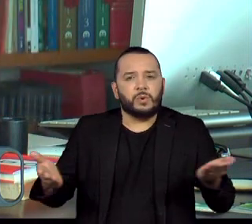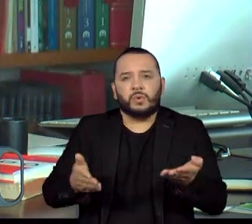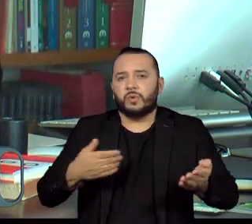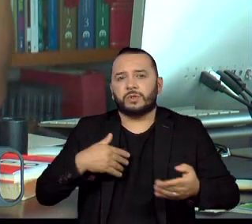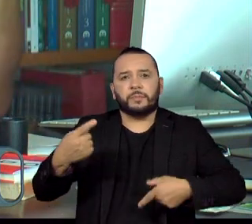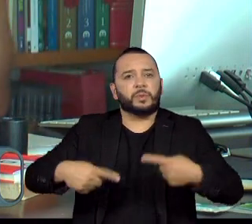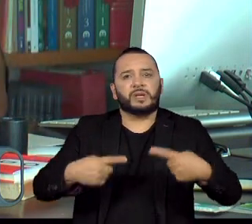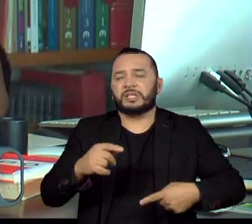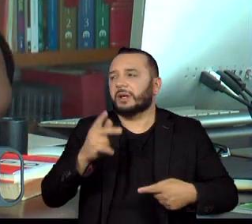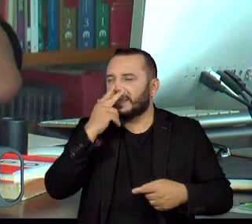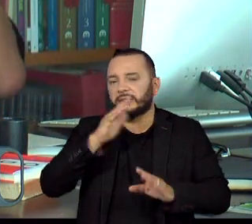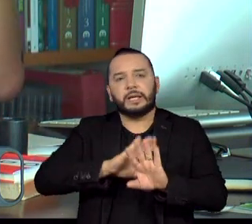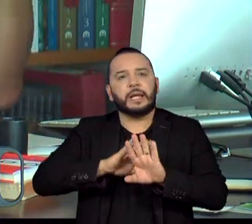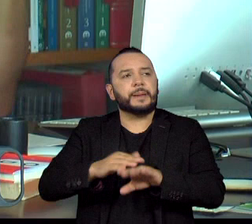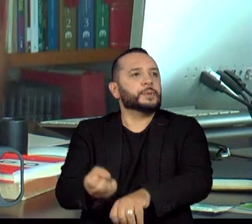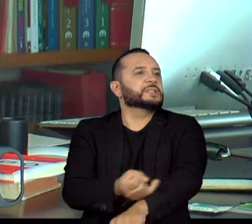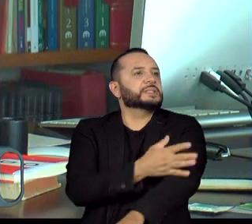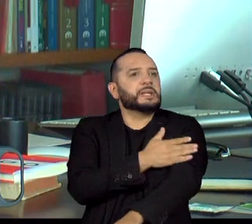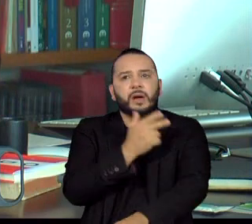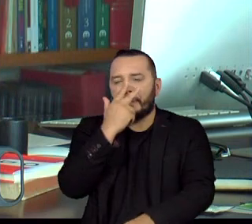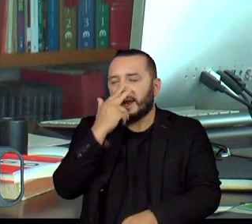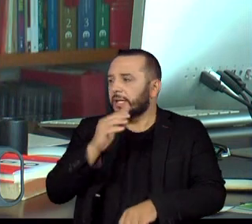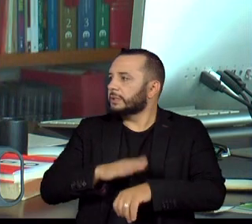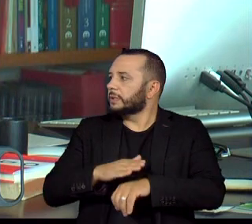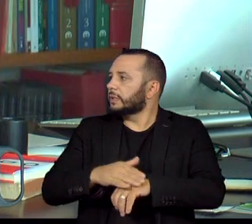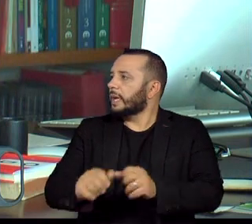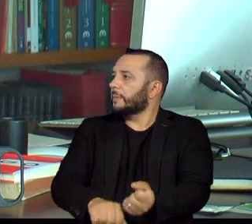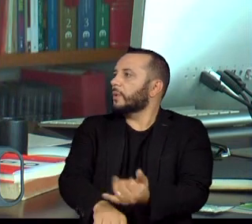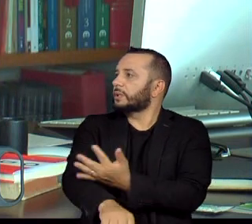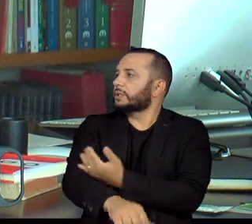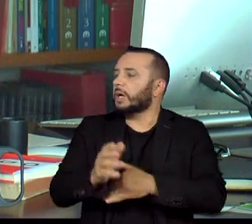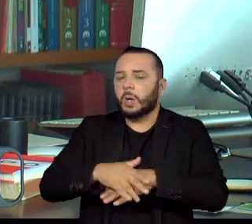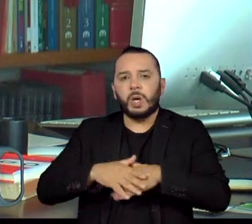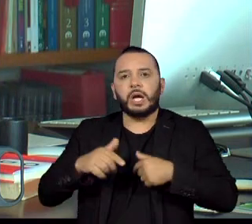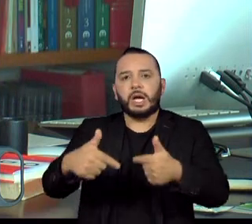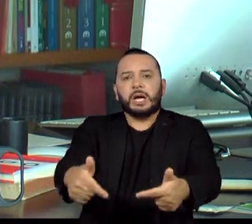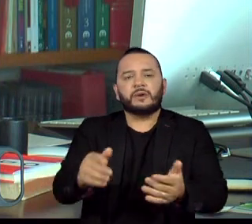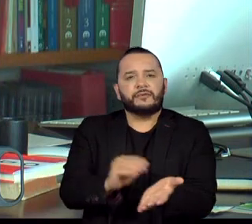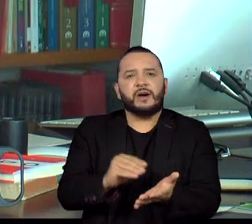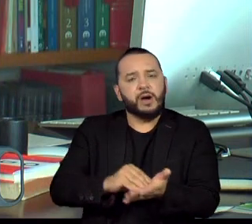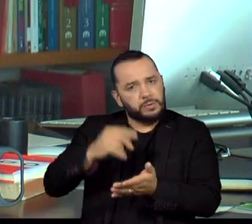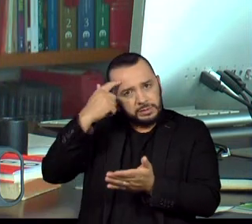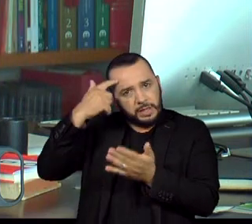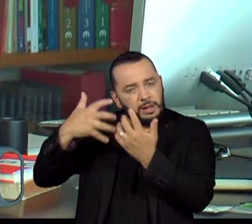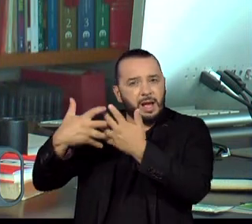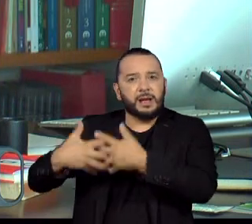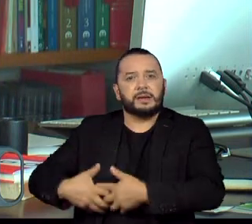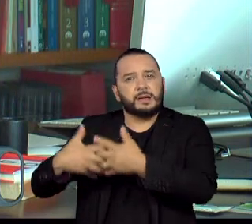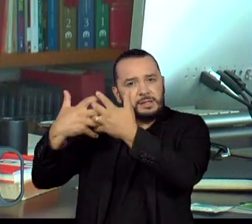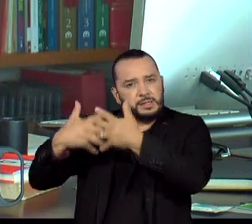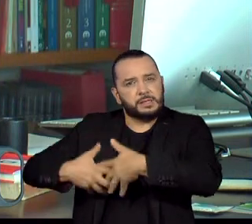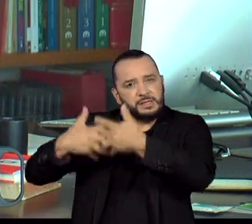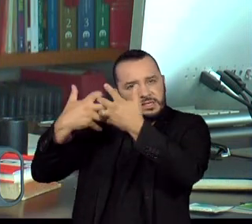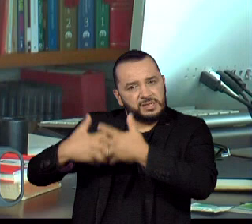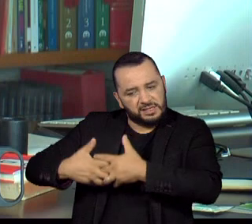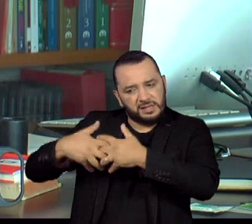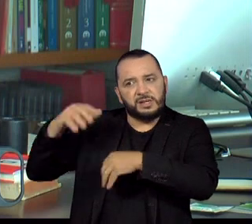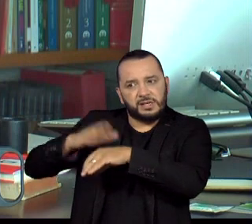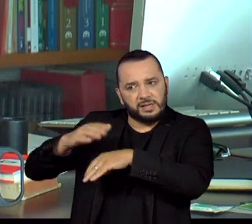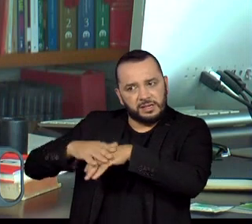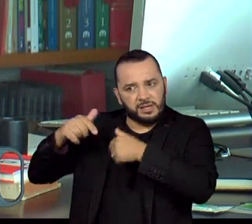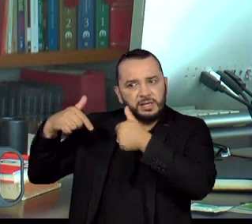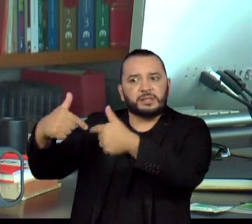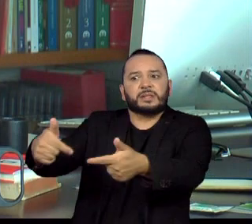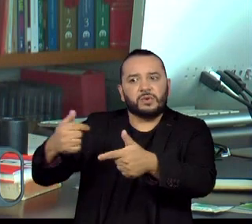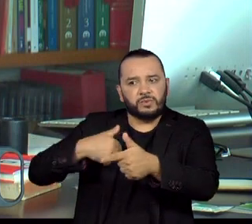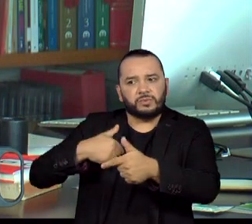muita emoção, é tudo na emoção, é tudo na sensação e a racionalidade ela foi esquecida,